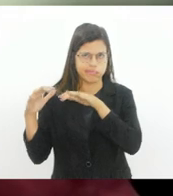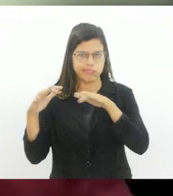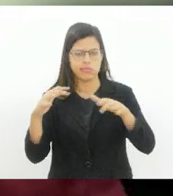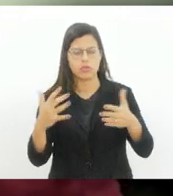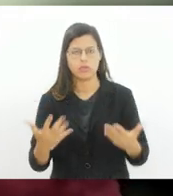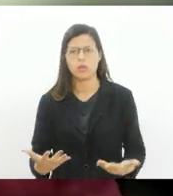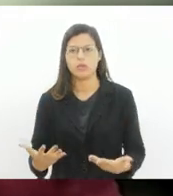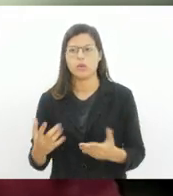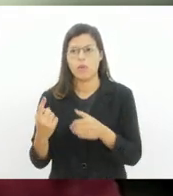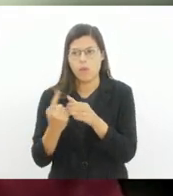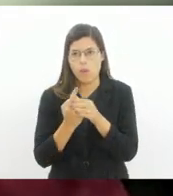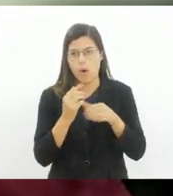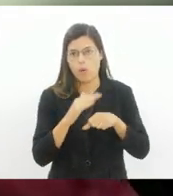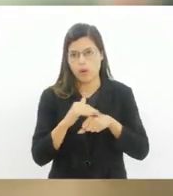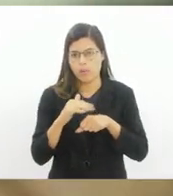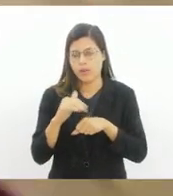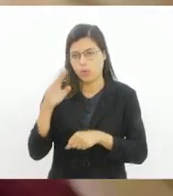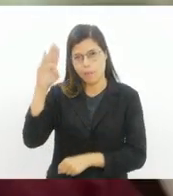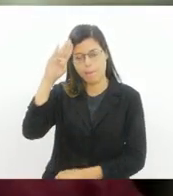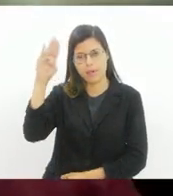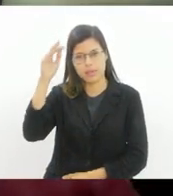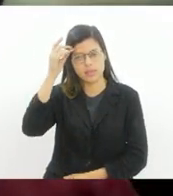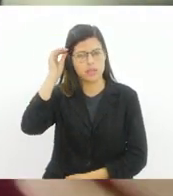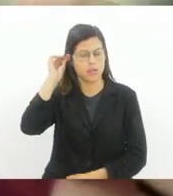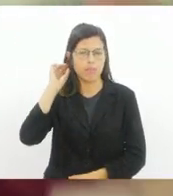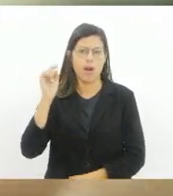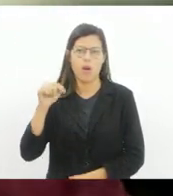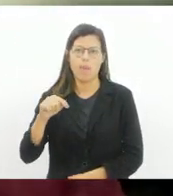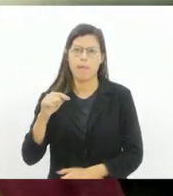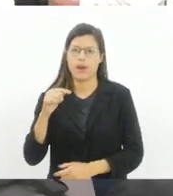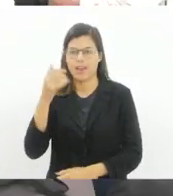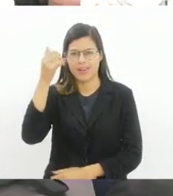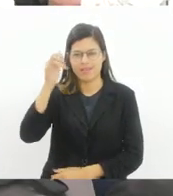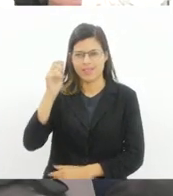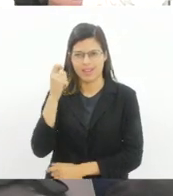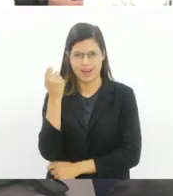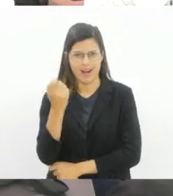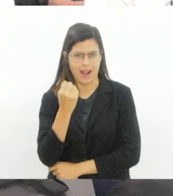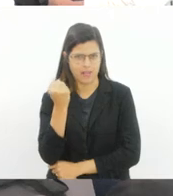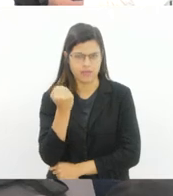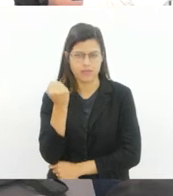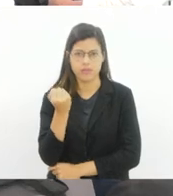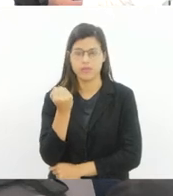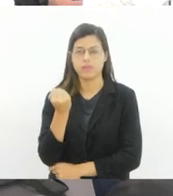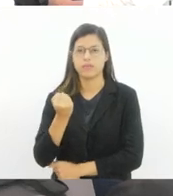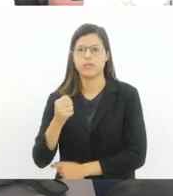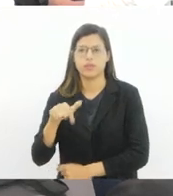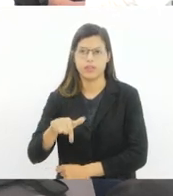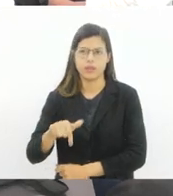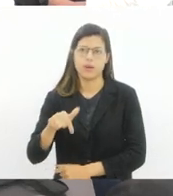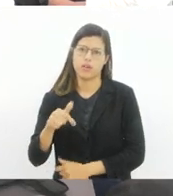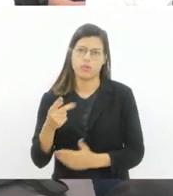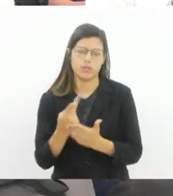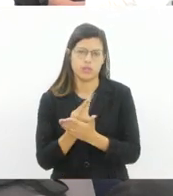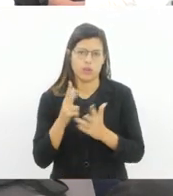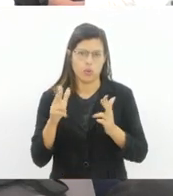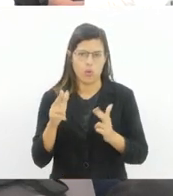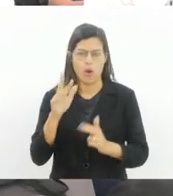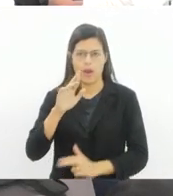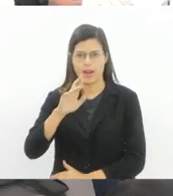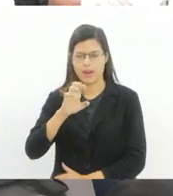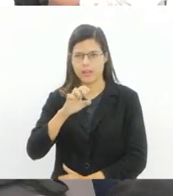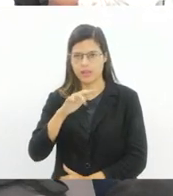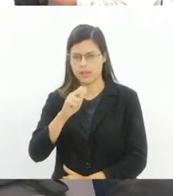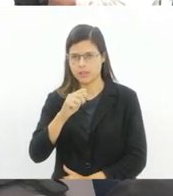acolhimento nesse caso é prioritário para que aquele caso não se agrave e não chegue até a situação que a Renata Souza mencionou, que